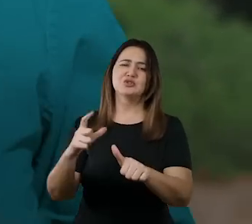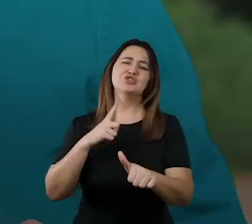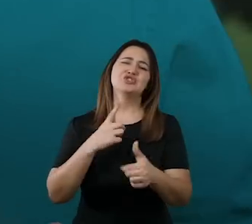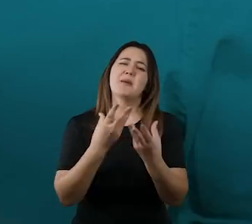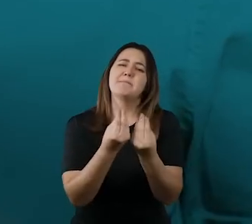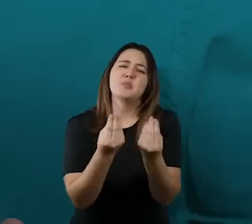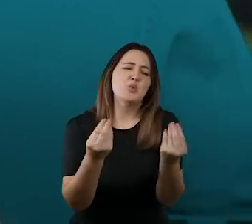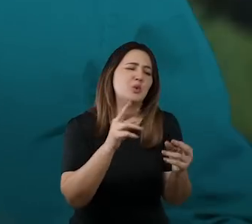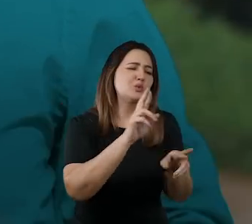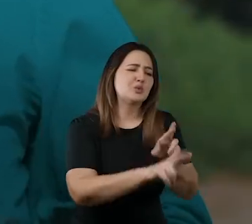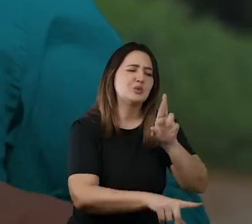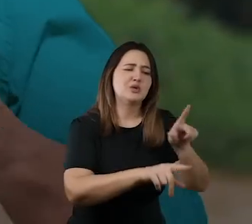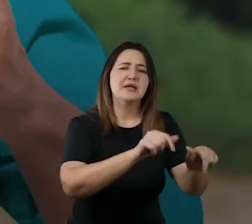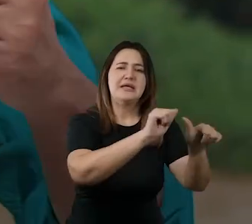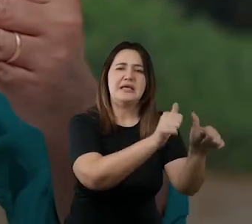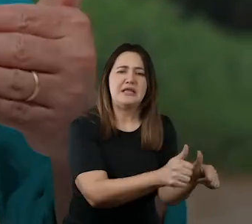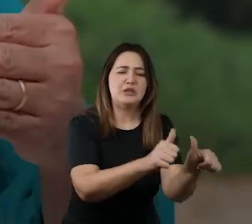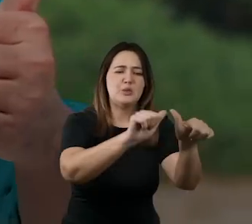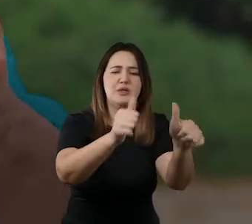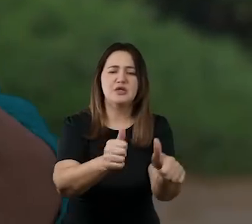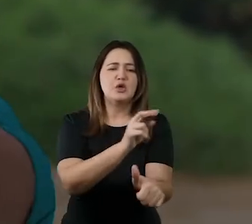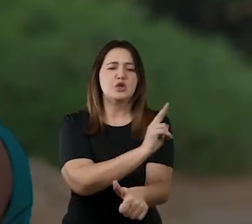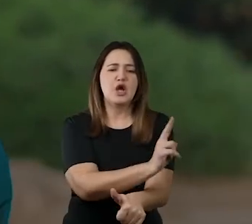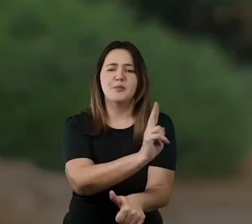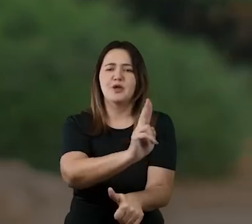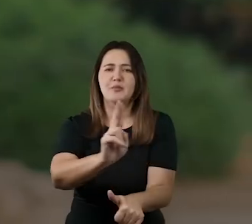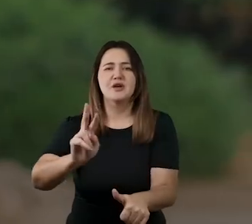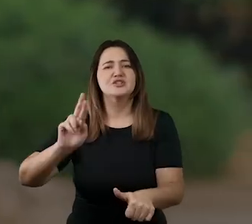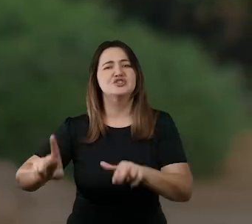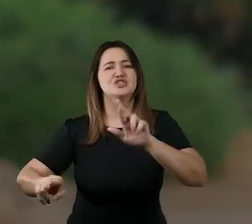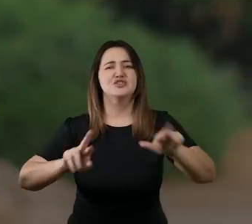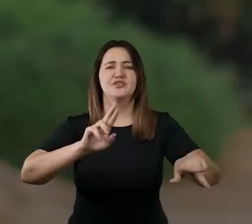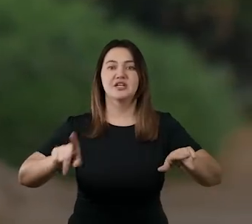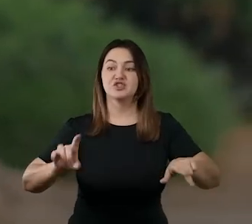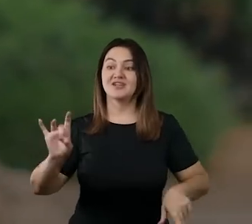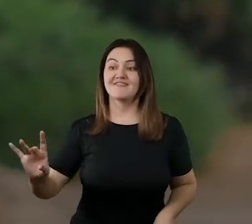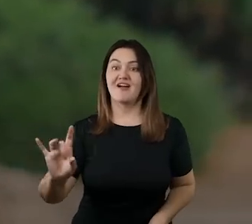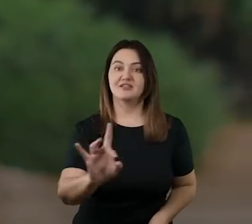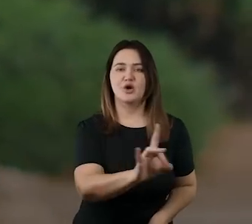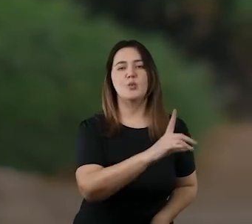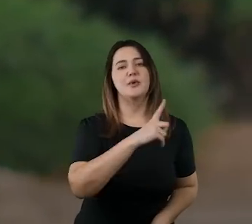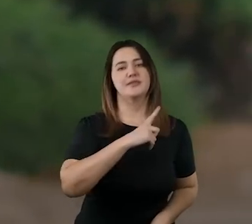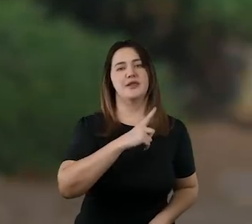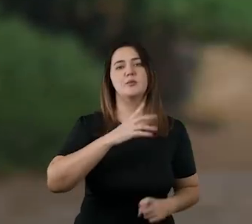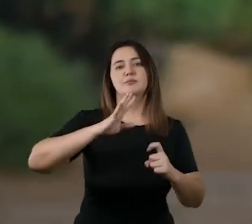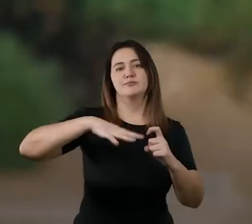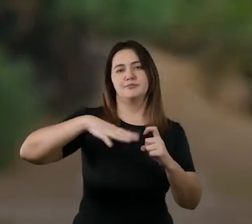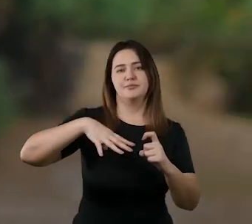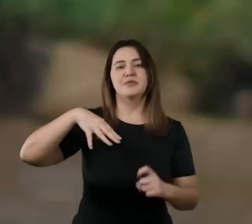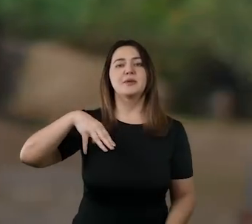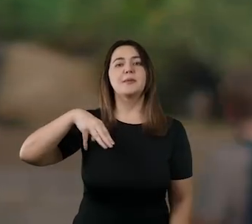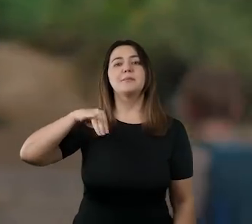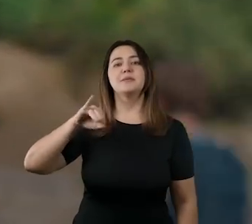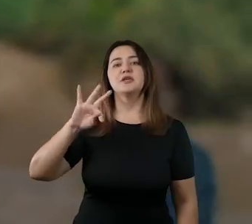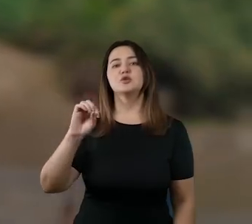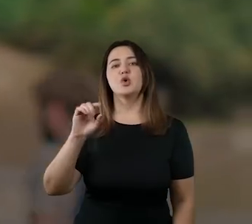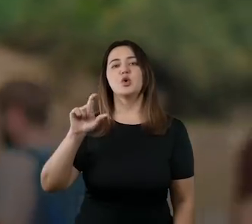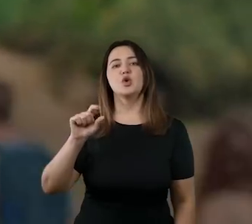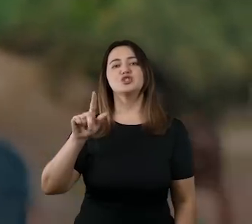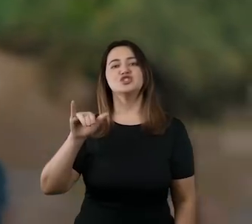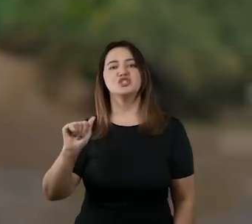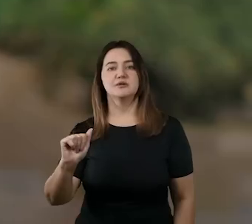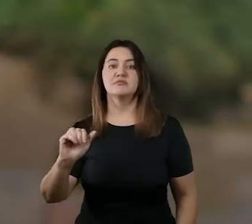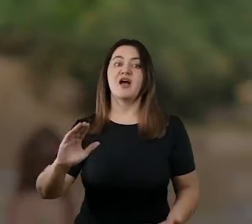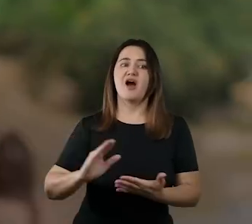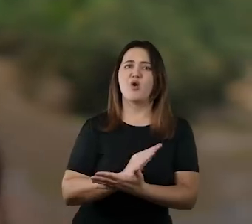eram politeístas. E cada uma dessas divindades tinha uma história, ou melhor, uma mitologia por detrás delas. Algumas eram